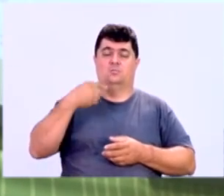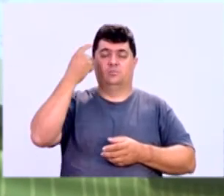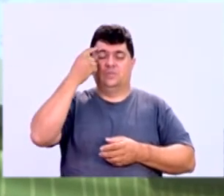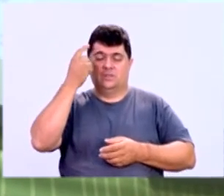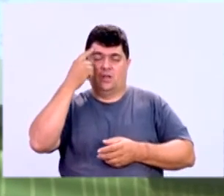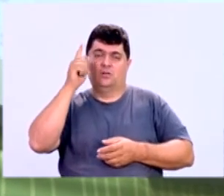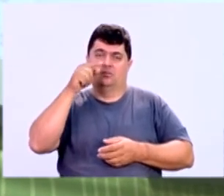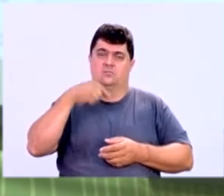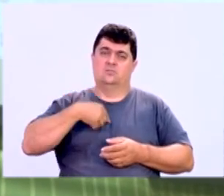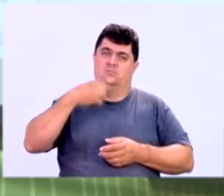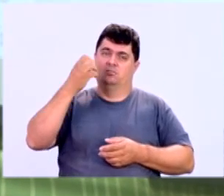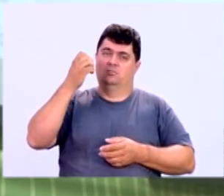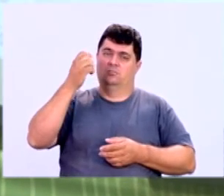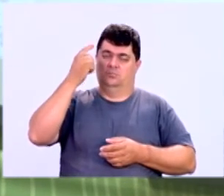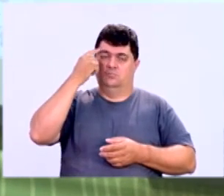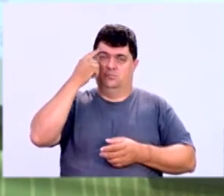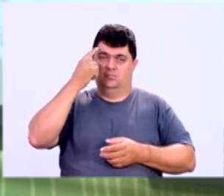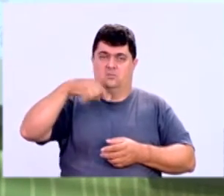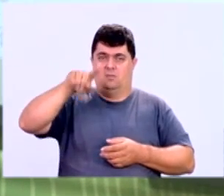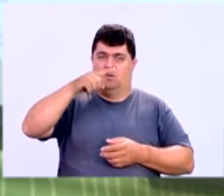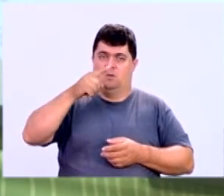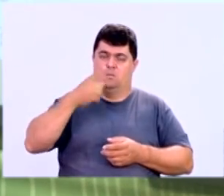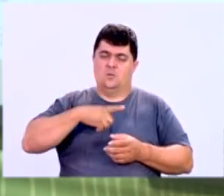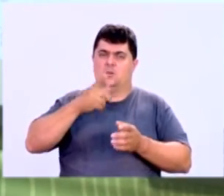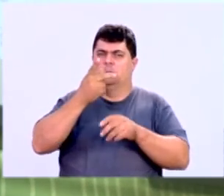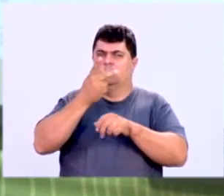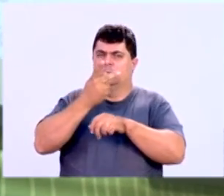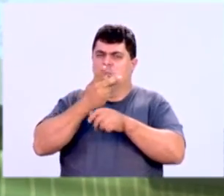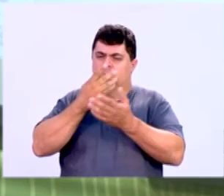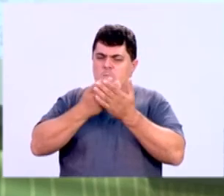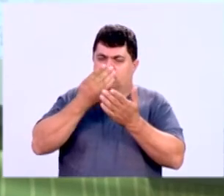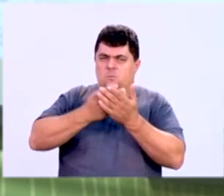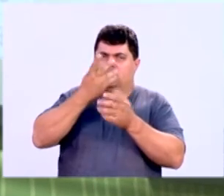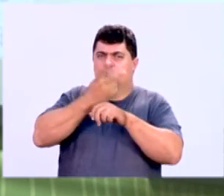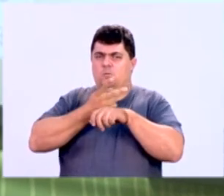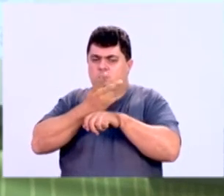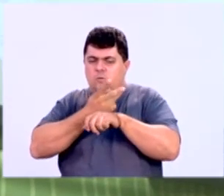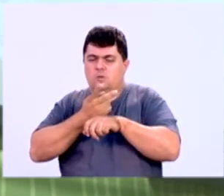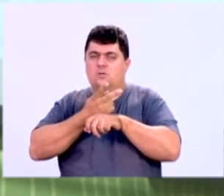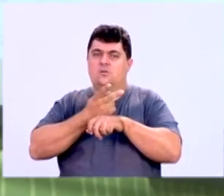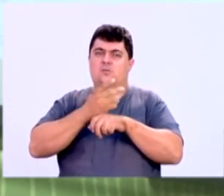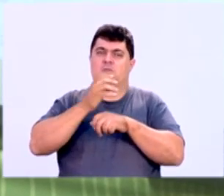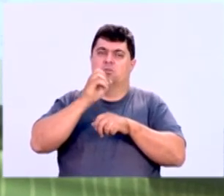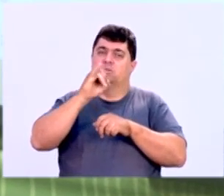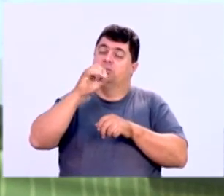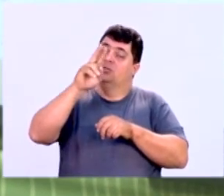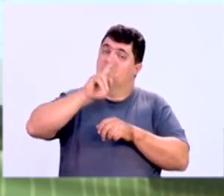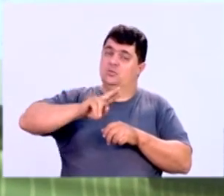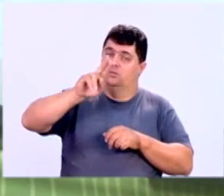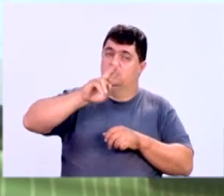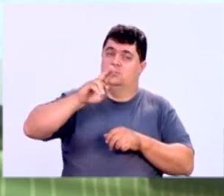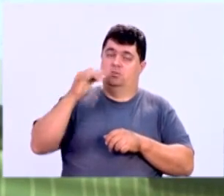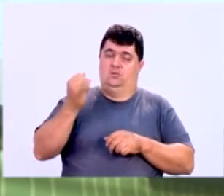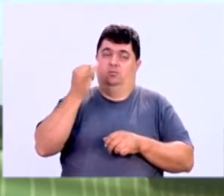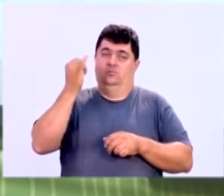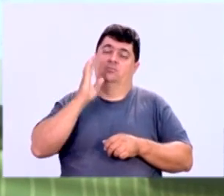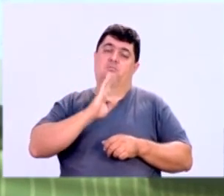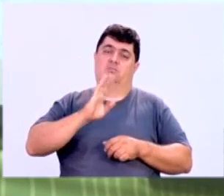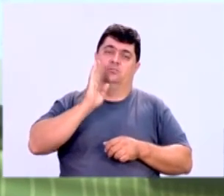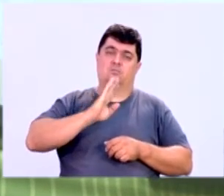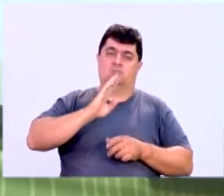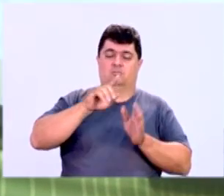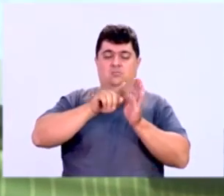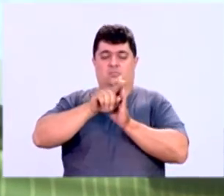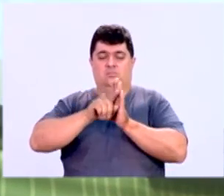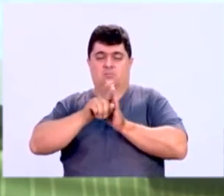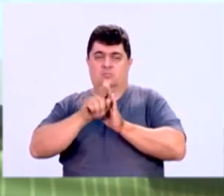reflexão. Espero que vocês aprofundem esse conhecimento e, quem sabe, utilizem essa forma essa